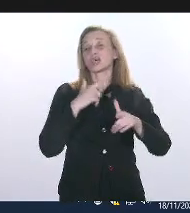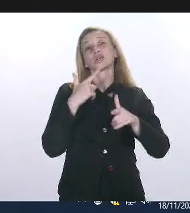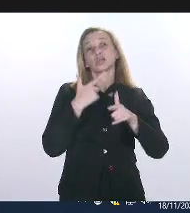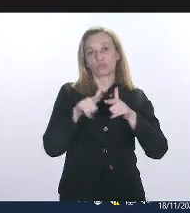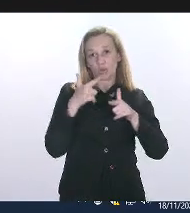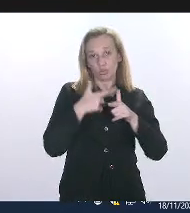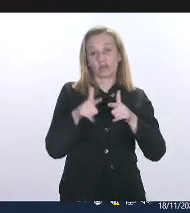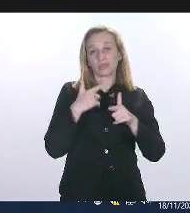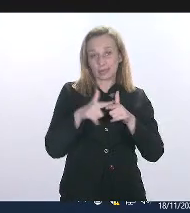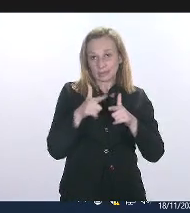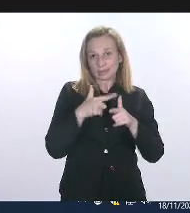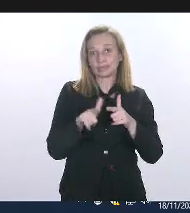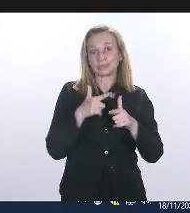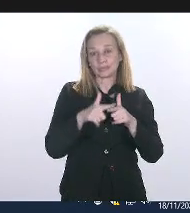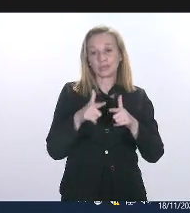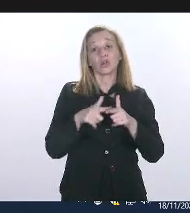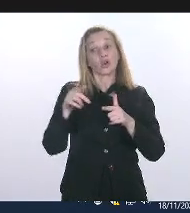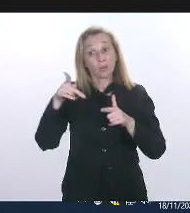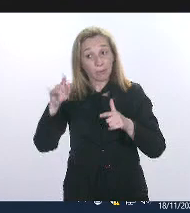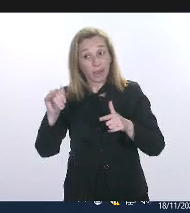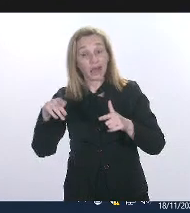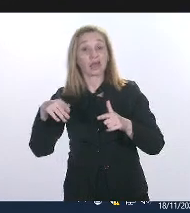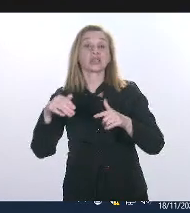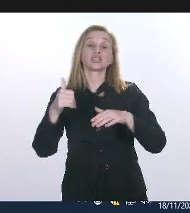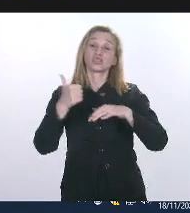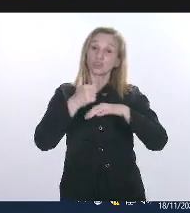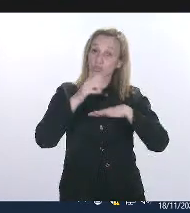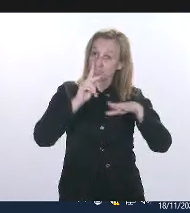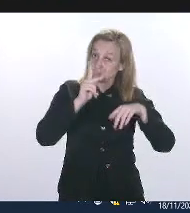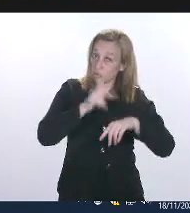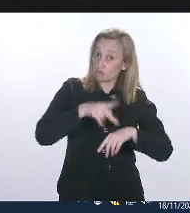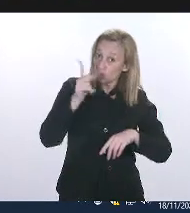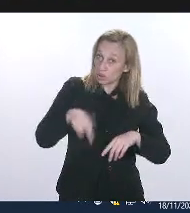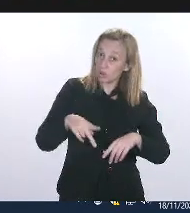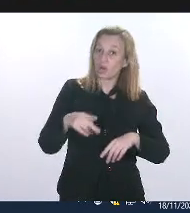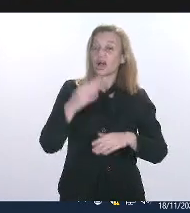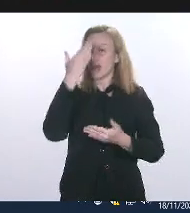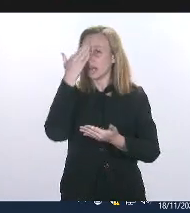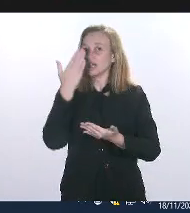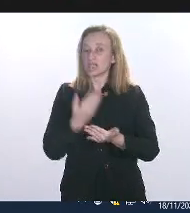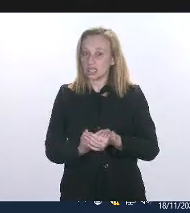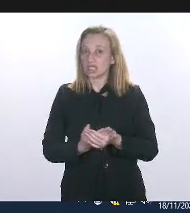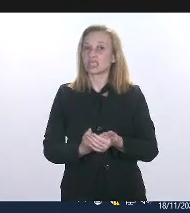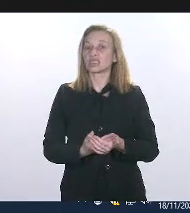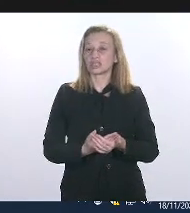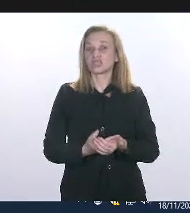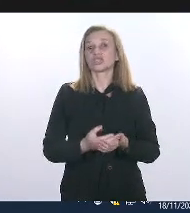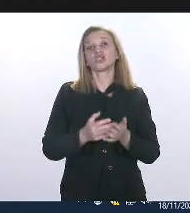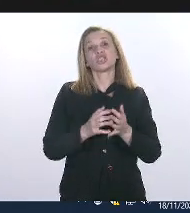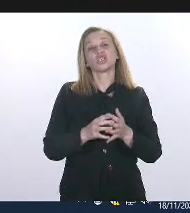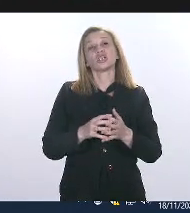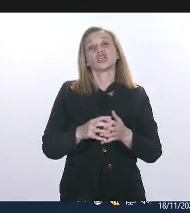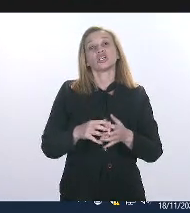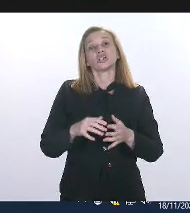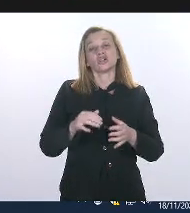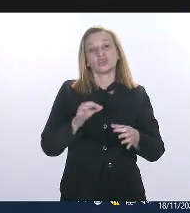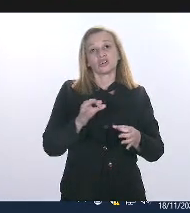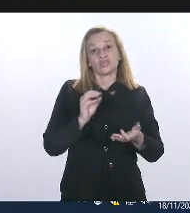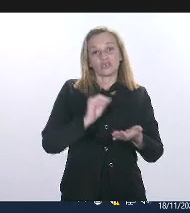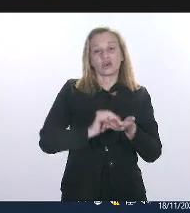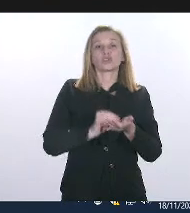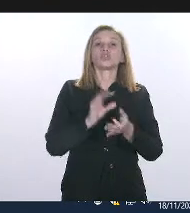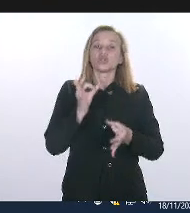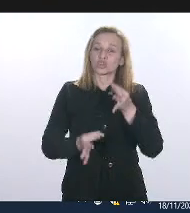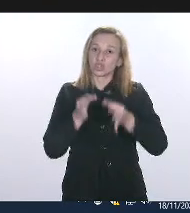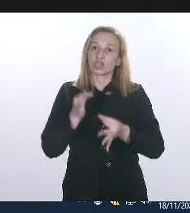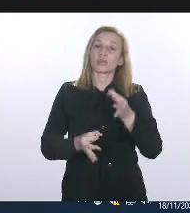da questão dos pais, dos professores, a gente acredita que isso poderia criar uma distorção e injustiças para pessoas, por exemplo, que também